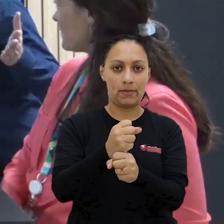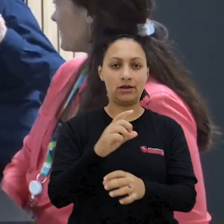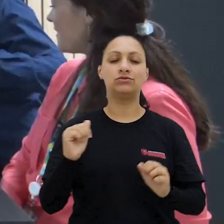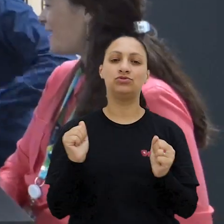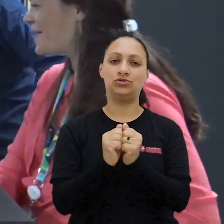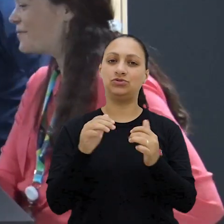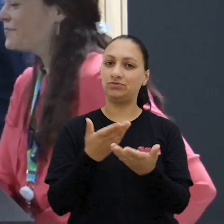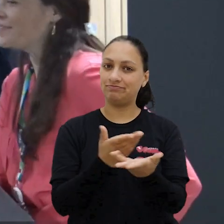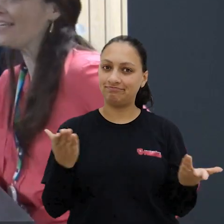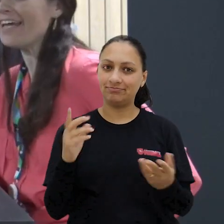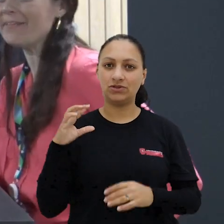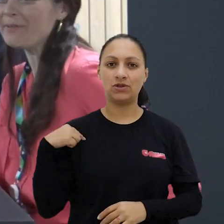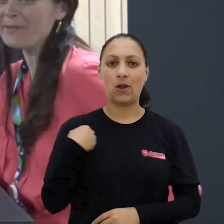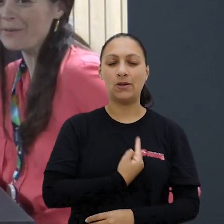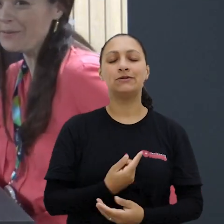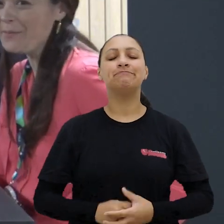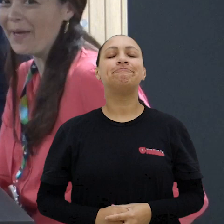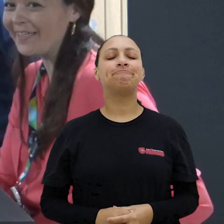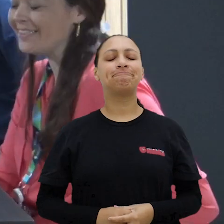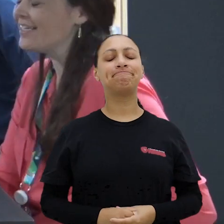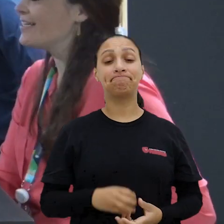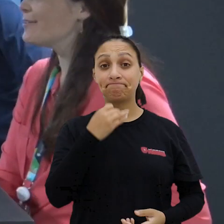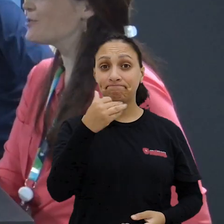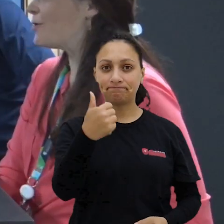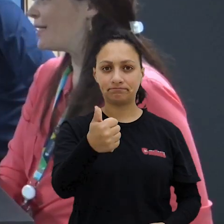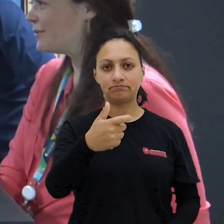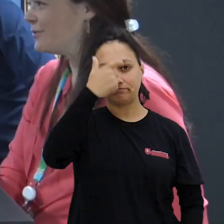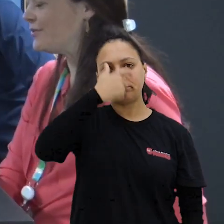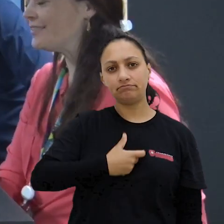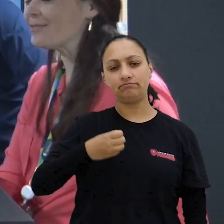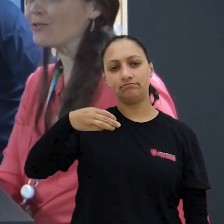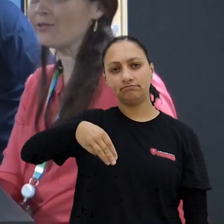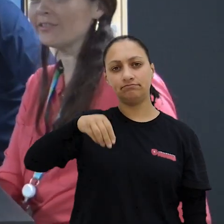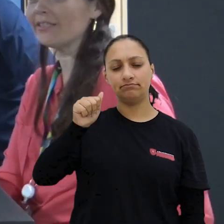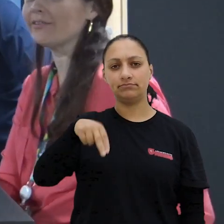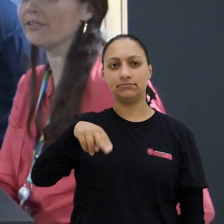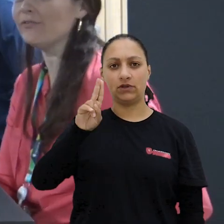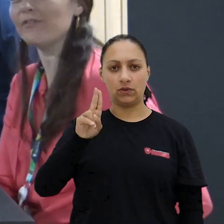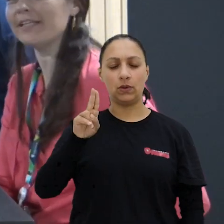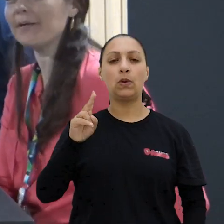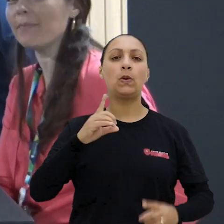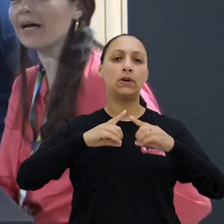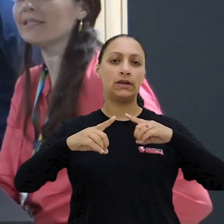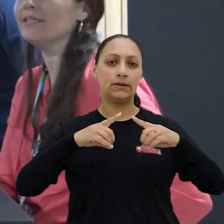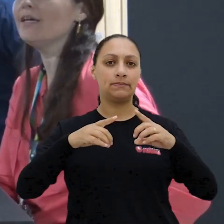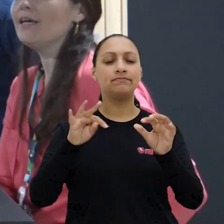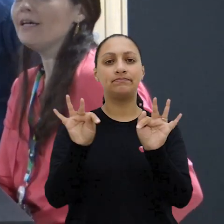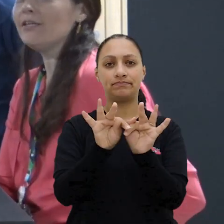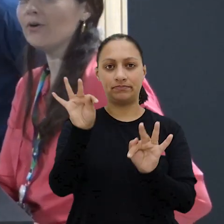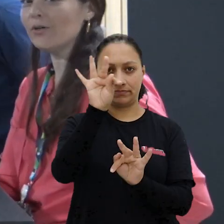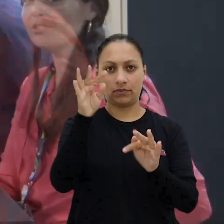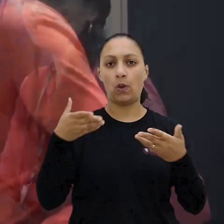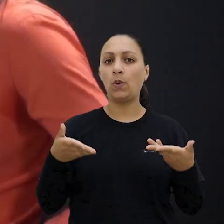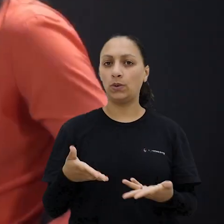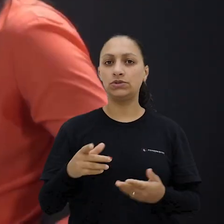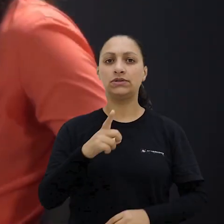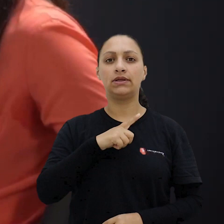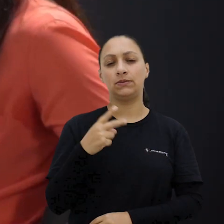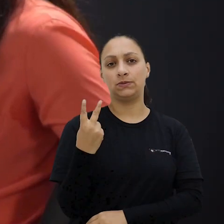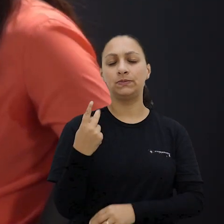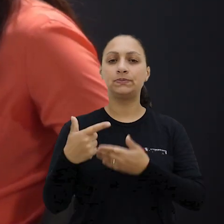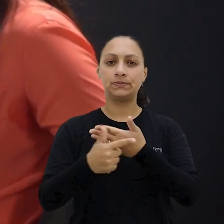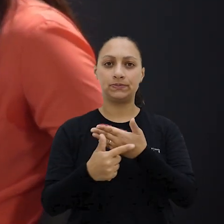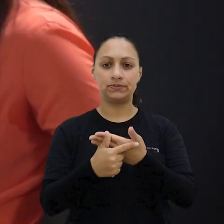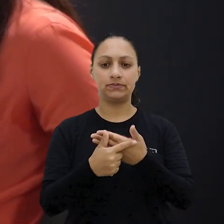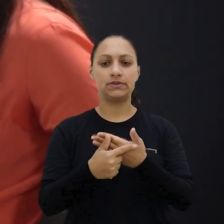todos nós. Legal. E aí, pessoal, tudo bem? Eu sou a Manu, então sou coordenadora do Fevale Tech Park e hoje